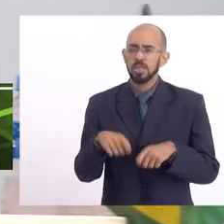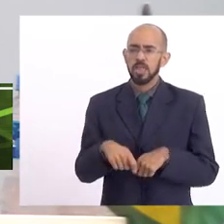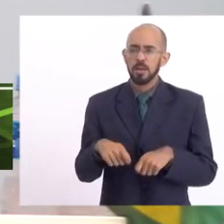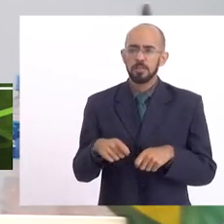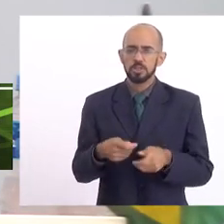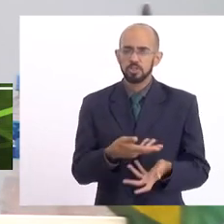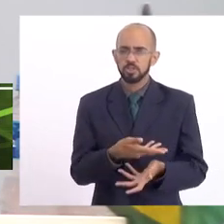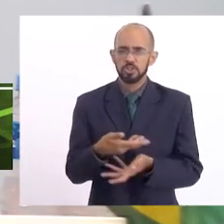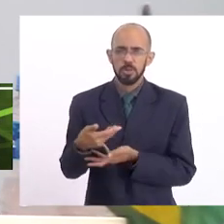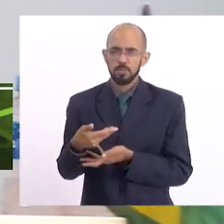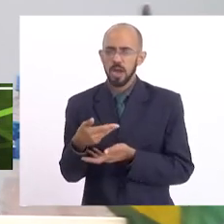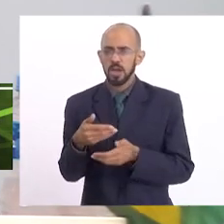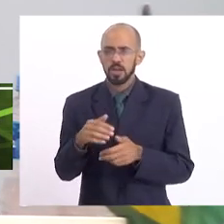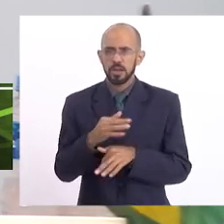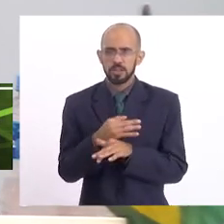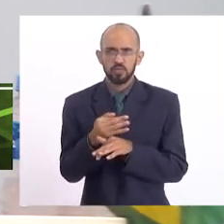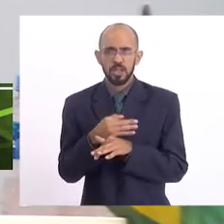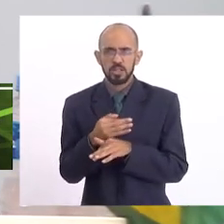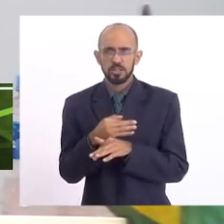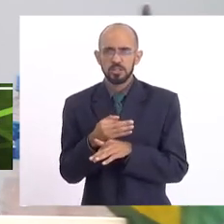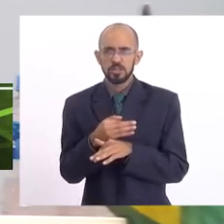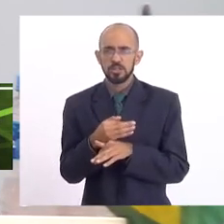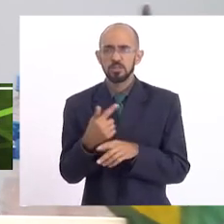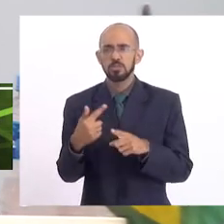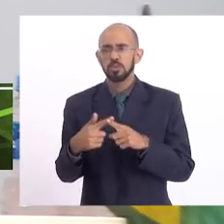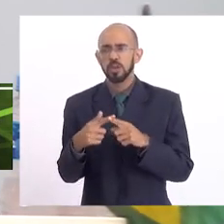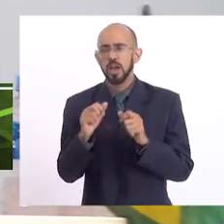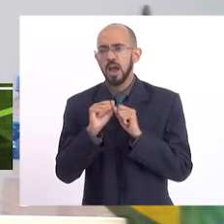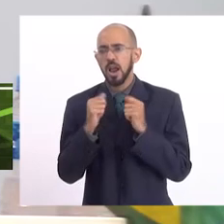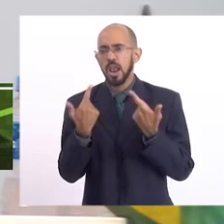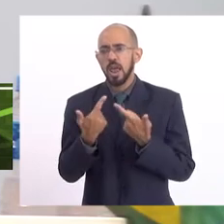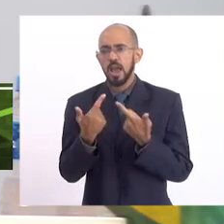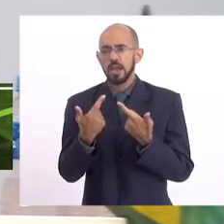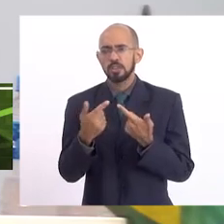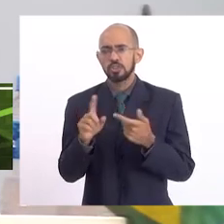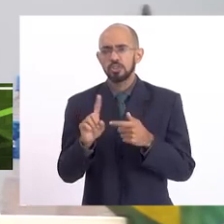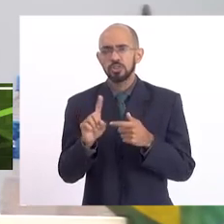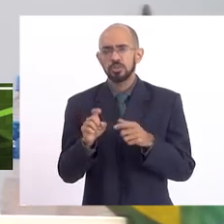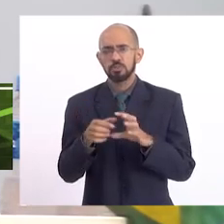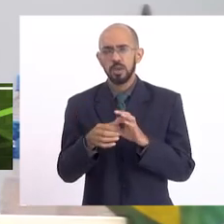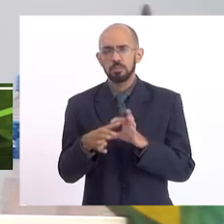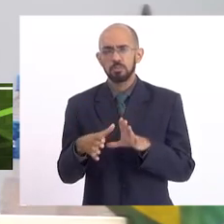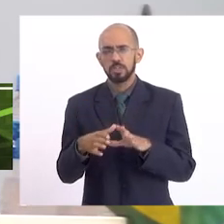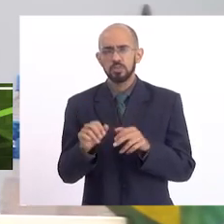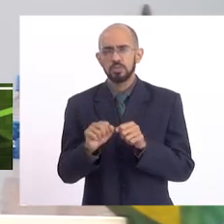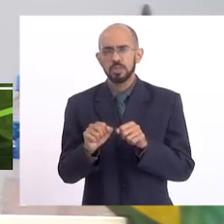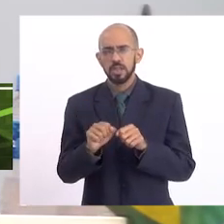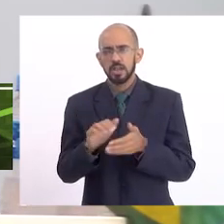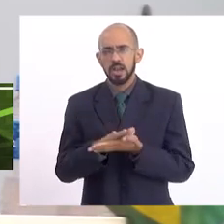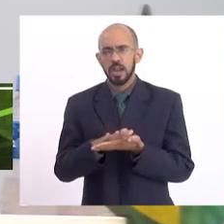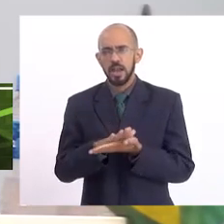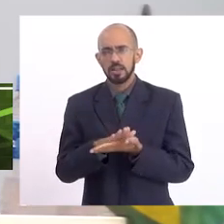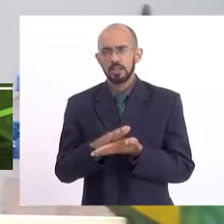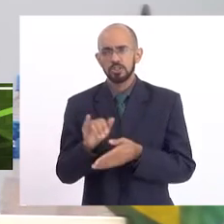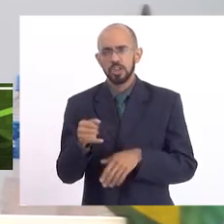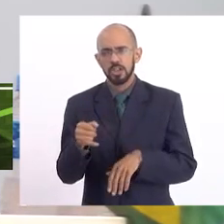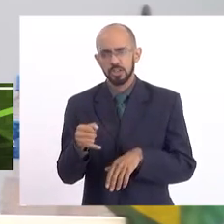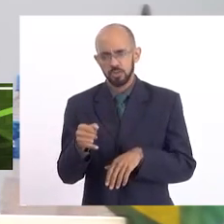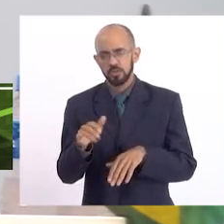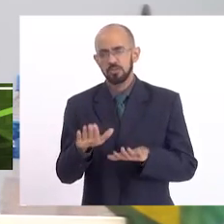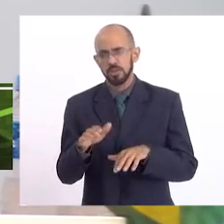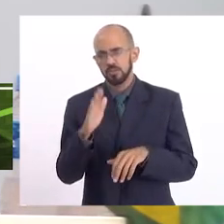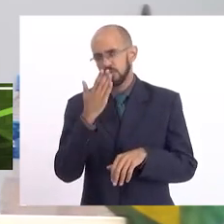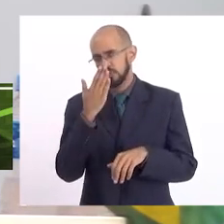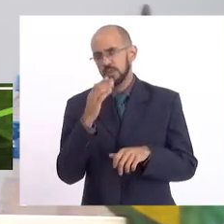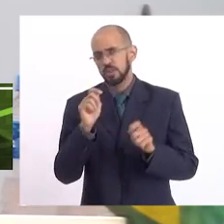não? Porque a LERJ não permite que faça atos formais em janeiro, porque está no recesso, mas logo em fevereiro a